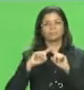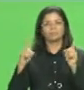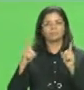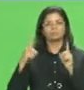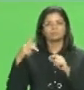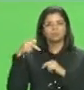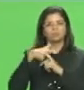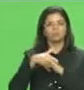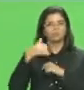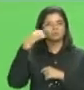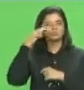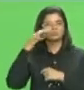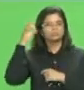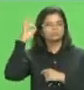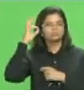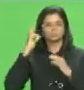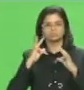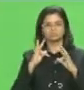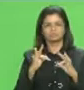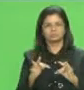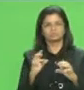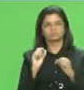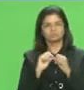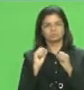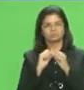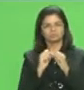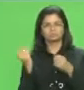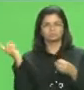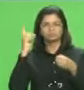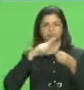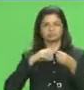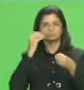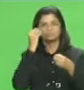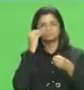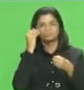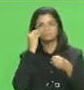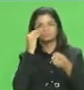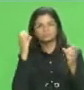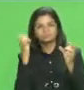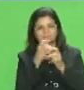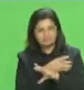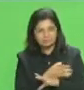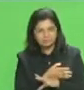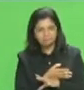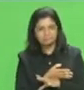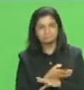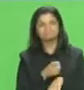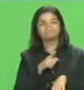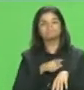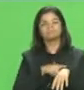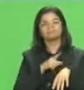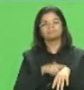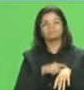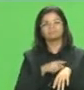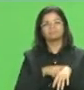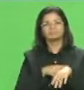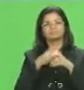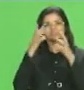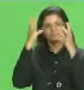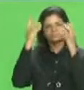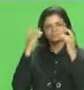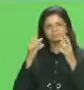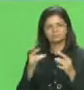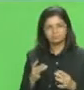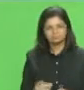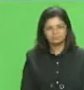corte, mas de um defeito técnico que será recuperado e recomposto logo. Seu tempo nas considerações finais